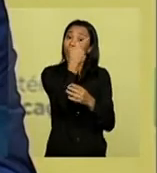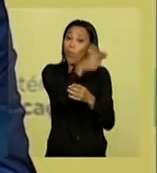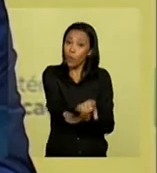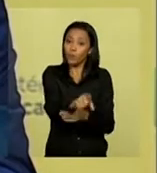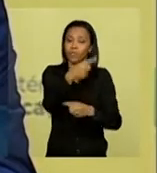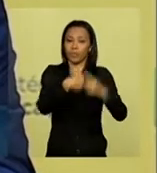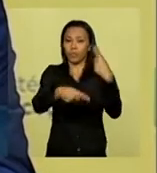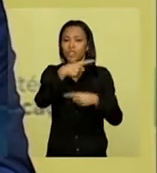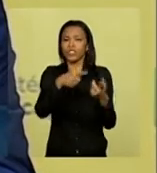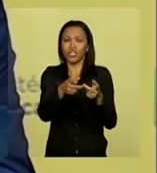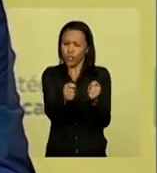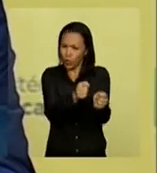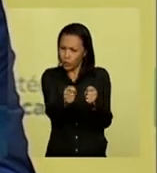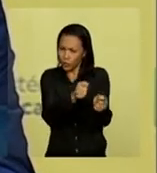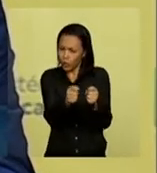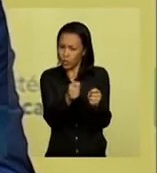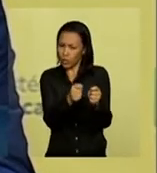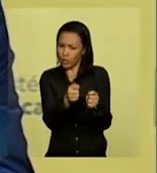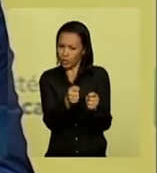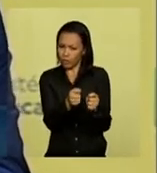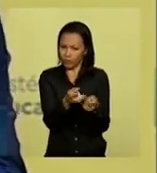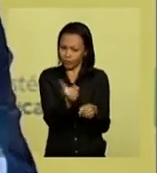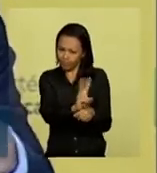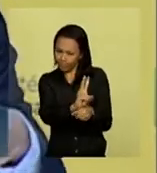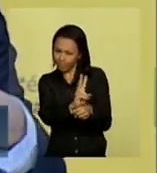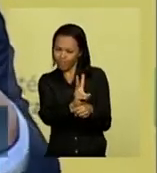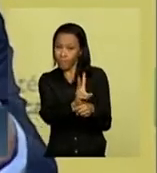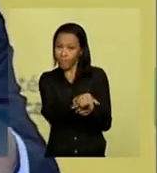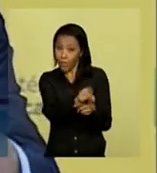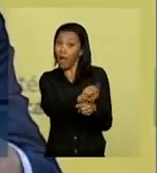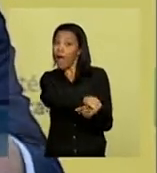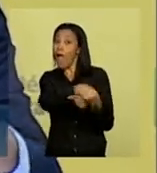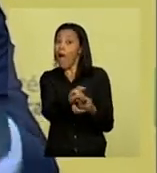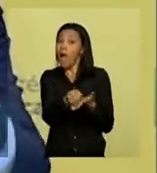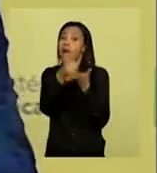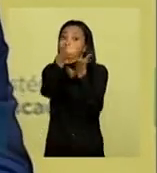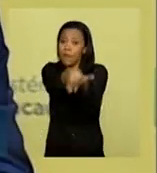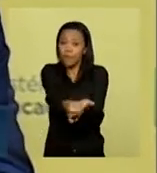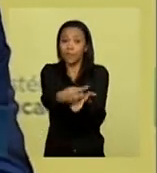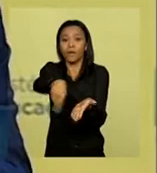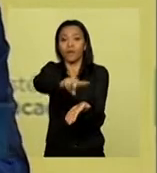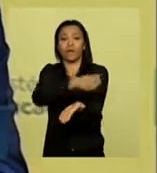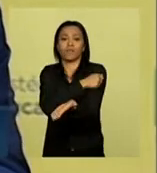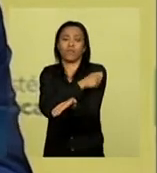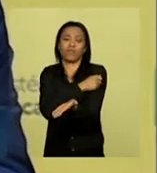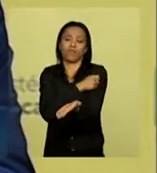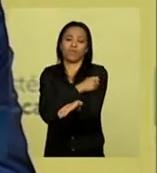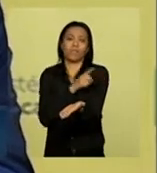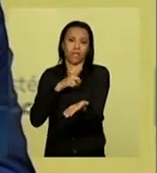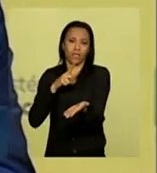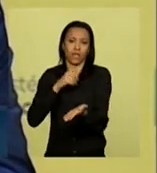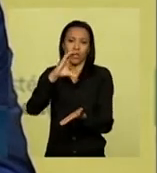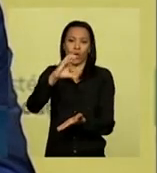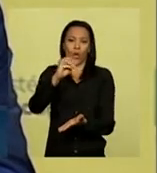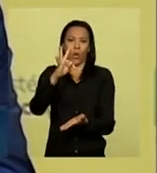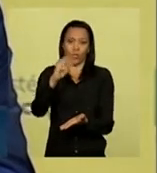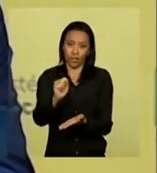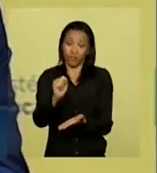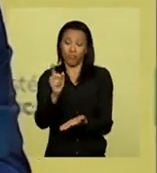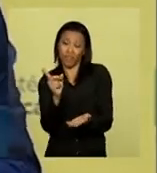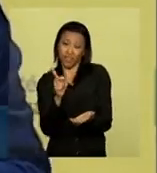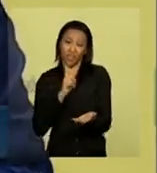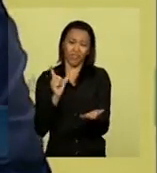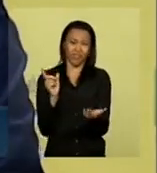tutoria Para apoiar os alunos cotistas nas deficiências que eventualmente eles ainda tenham